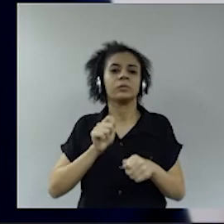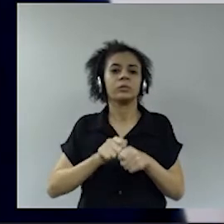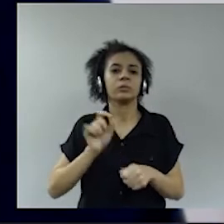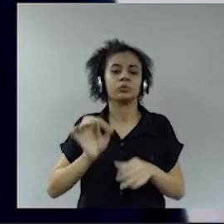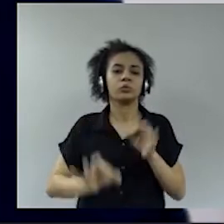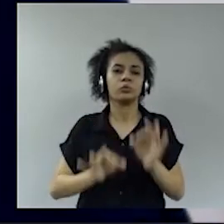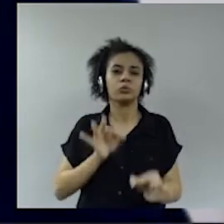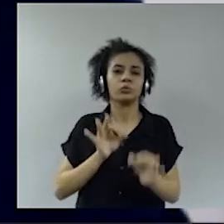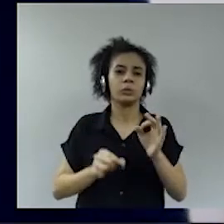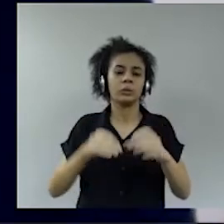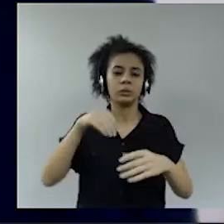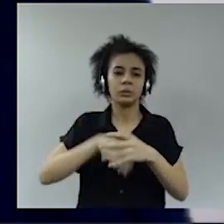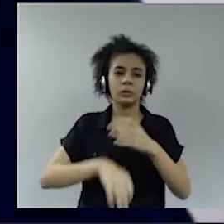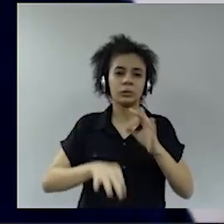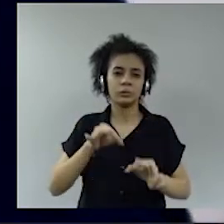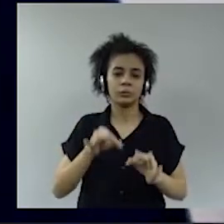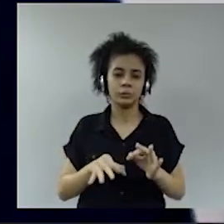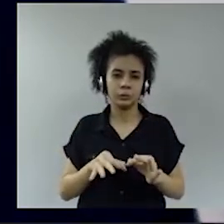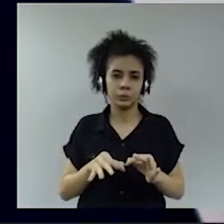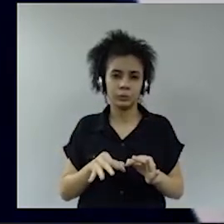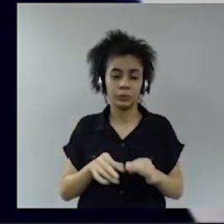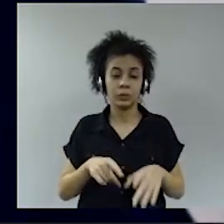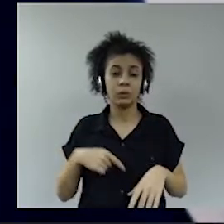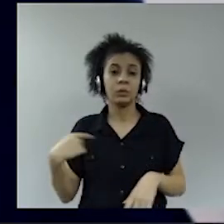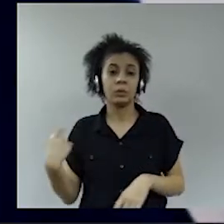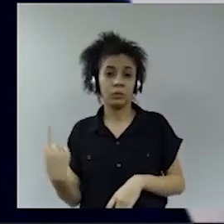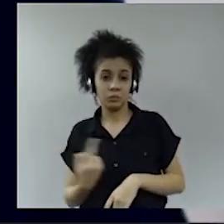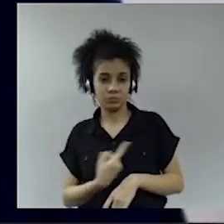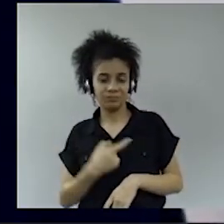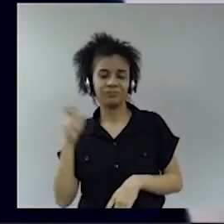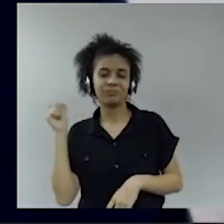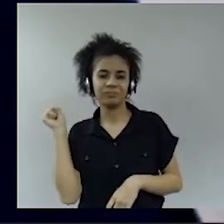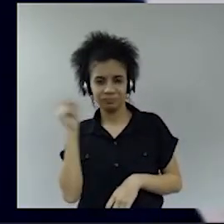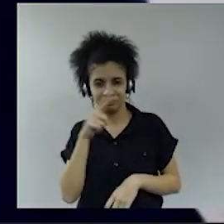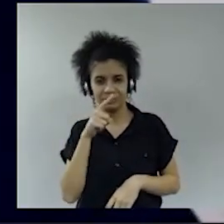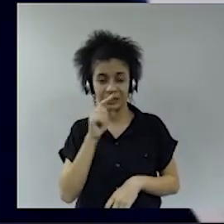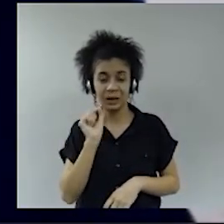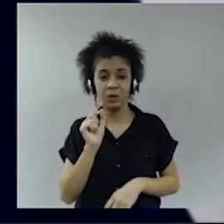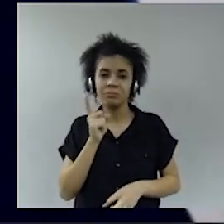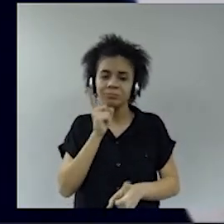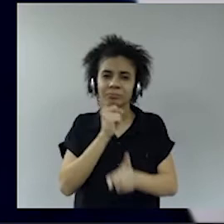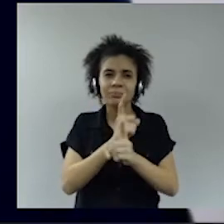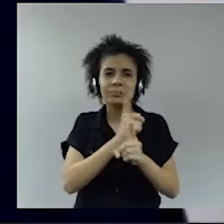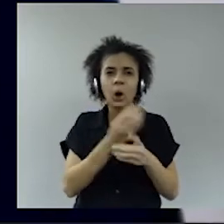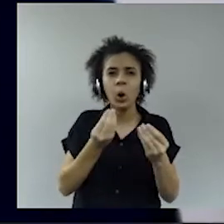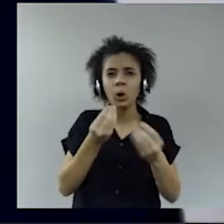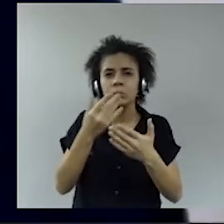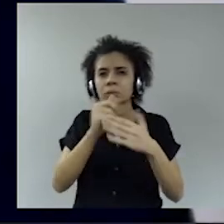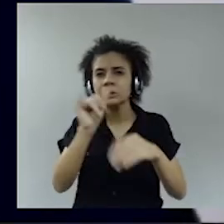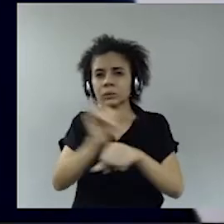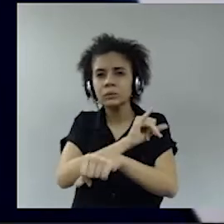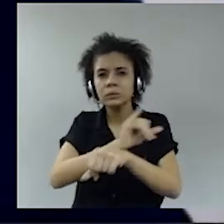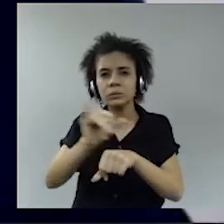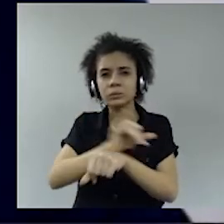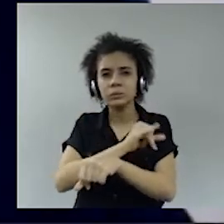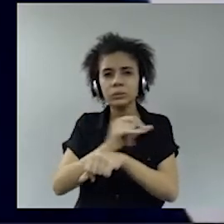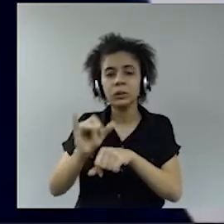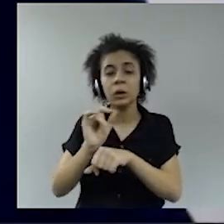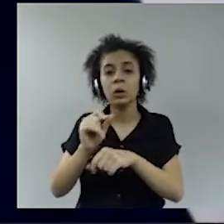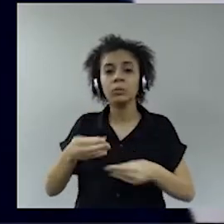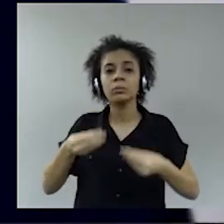de julgamentos pelo Tribunal do Júri. O nosso desafio será encontrar medidas para que a